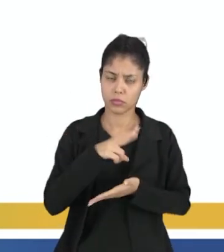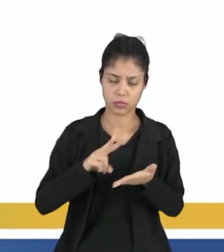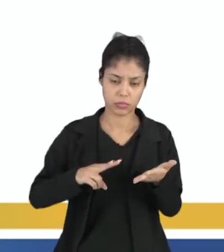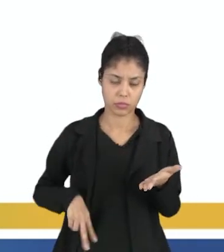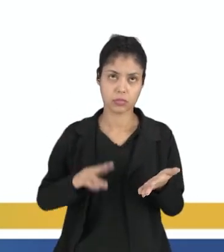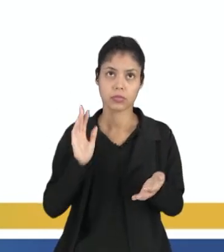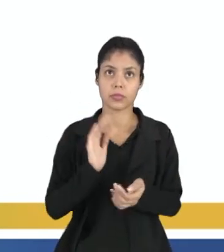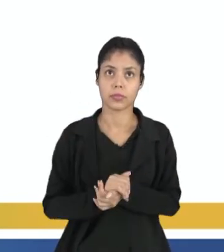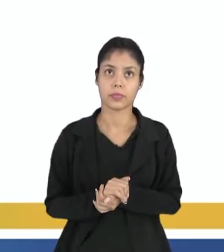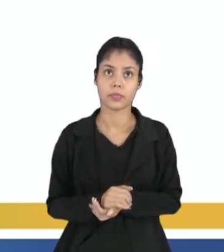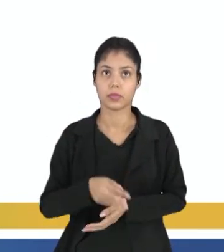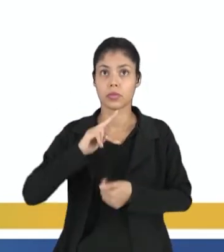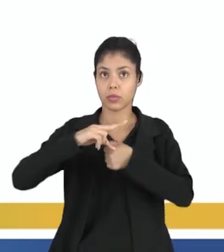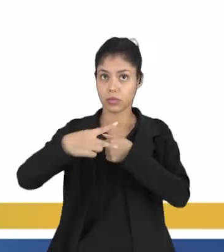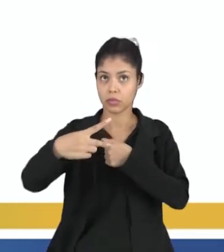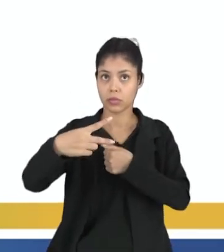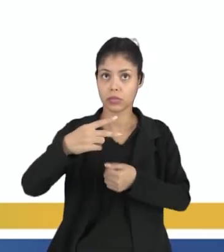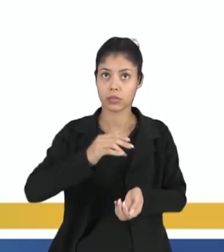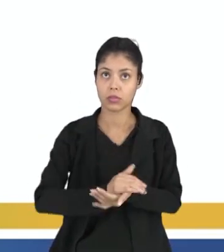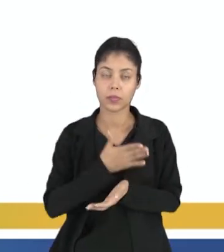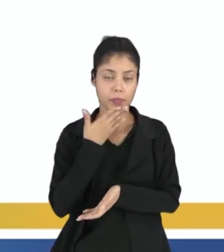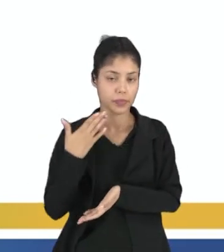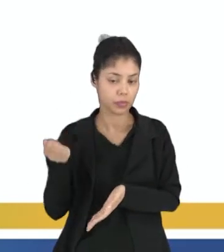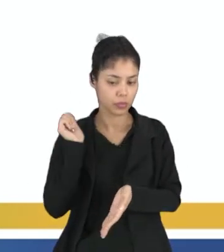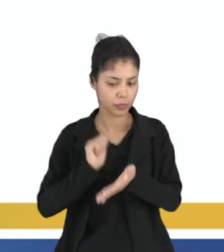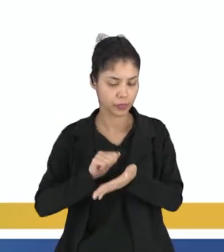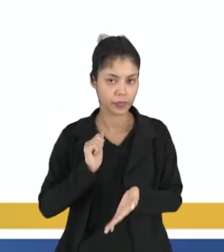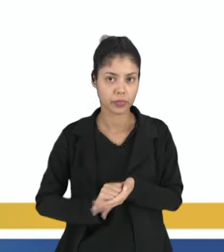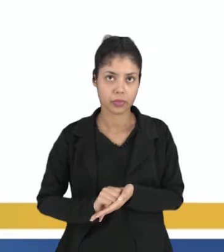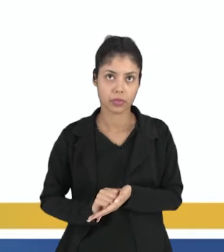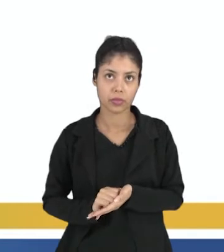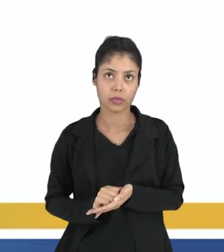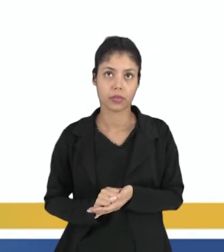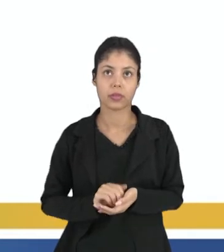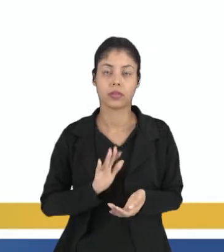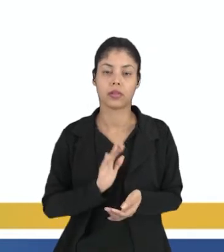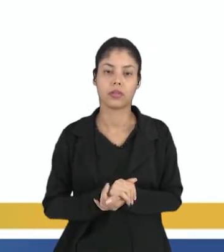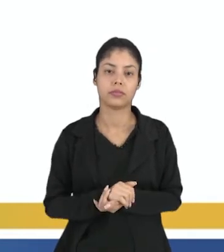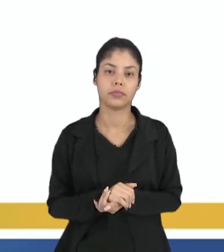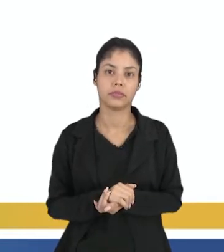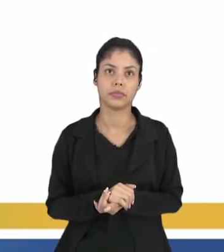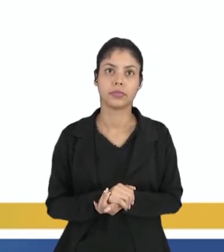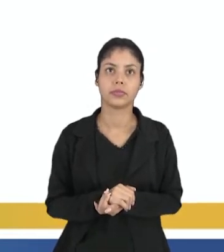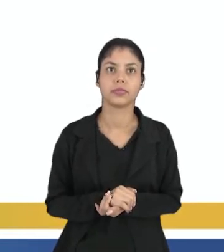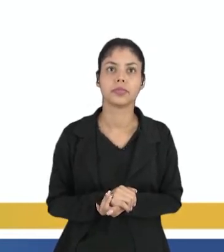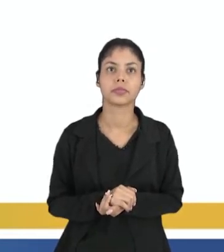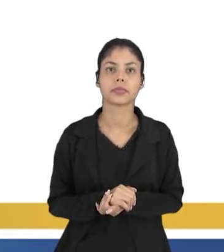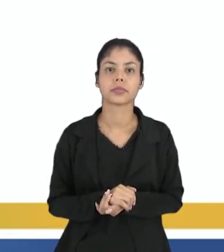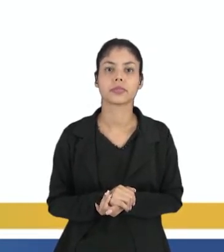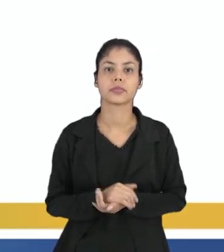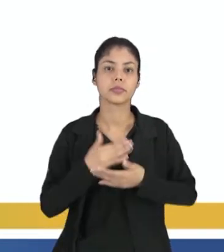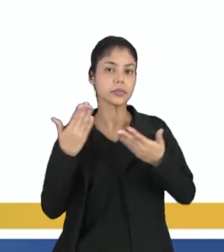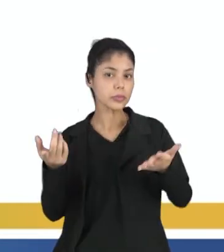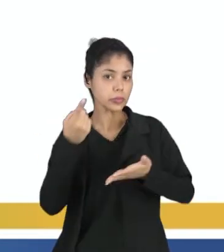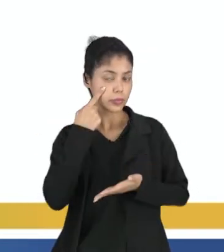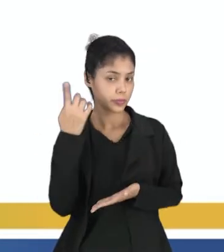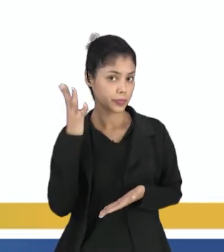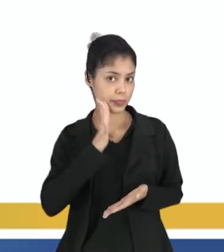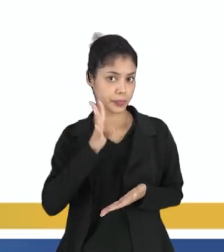com o hábito da leitura e que, por consequência, aprimoram a escrita.